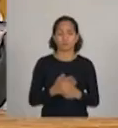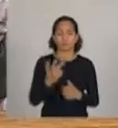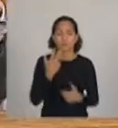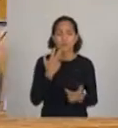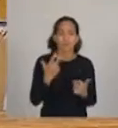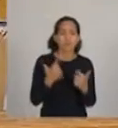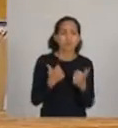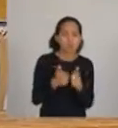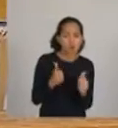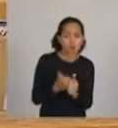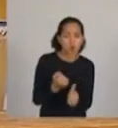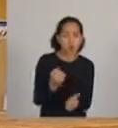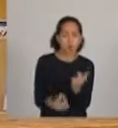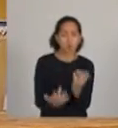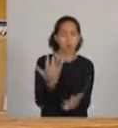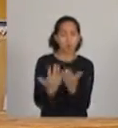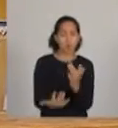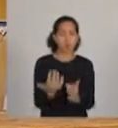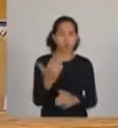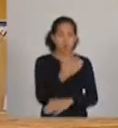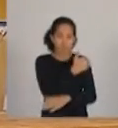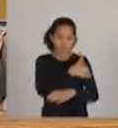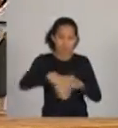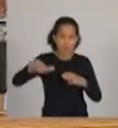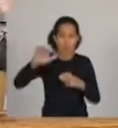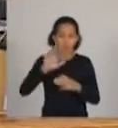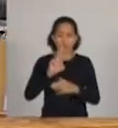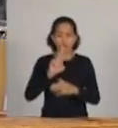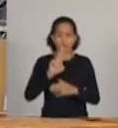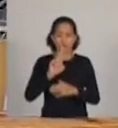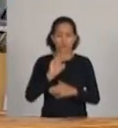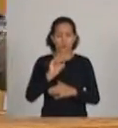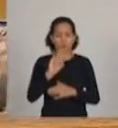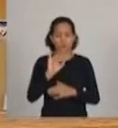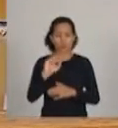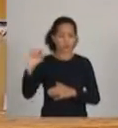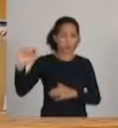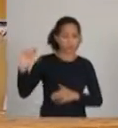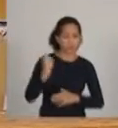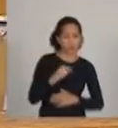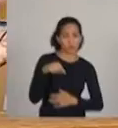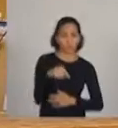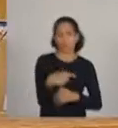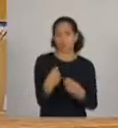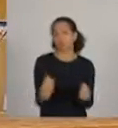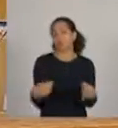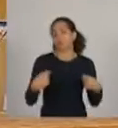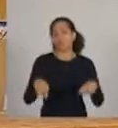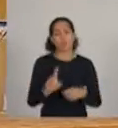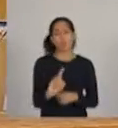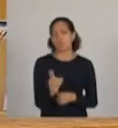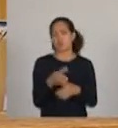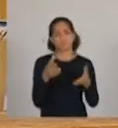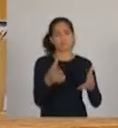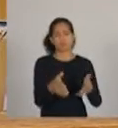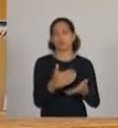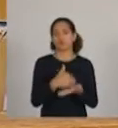Transcol é incendiado na Rodovia do Sol em Vila Velha. Os capixabas não merecem isso,